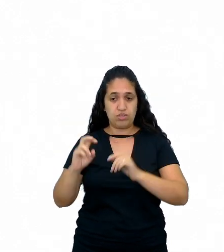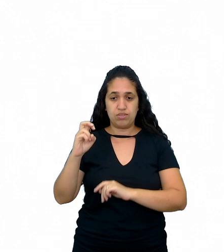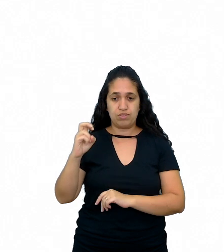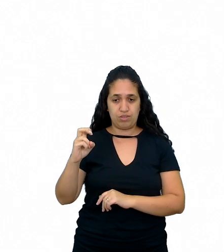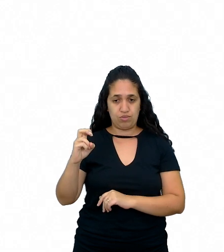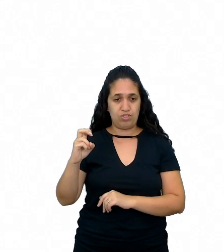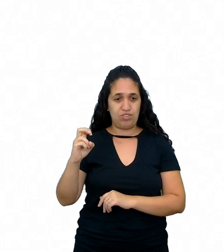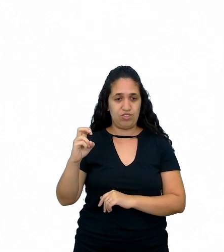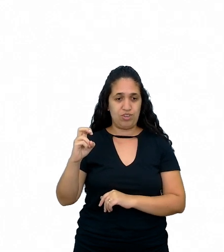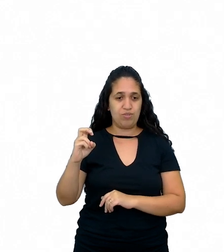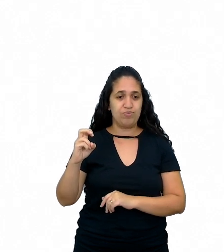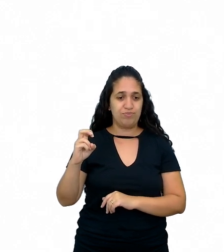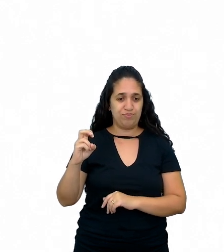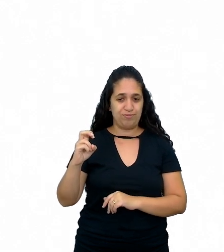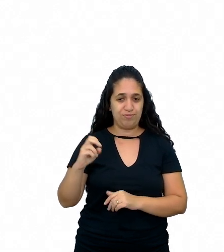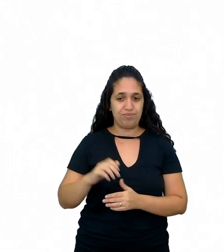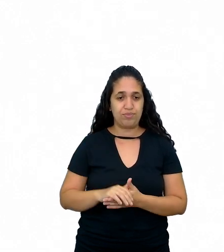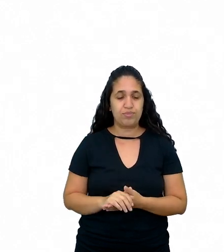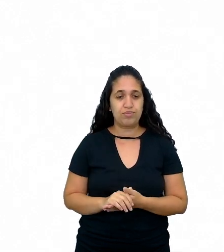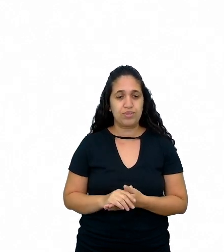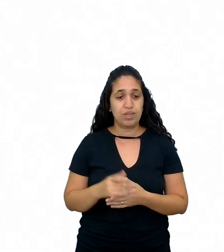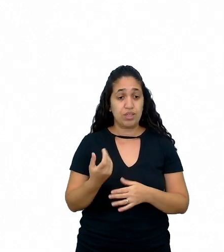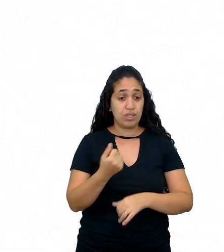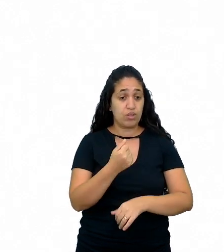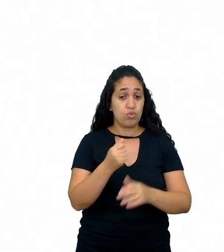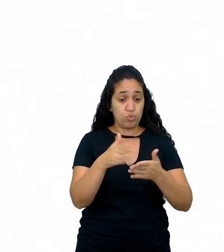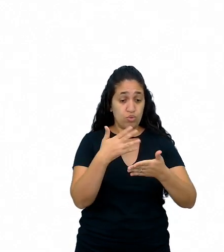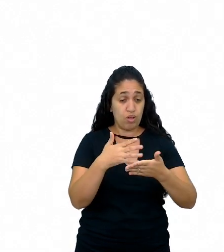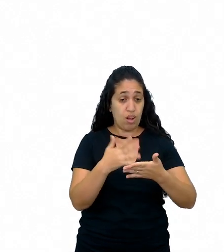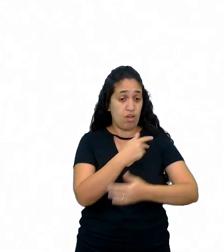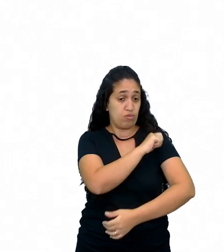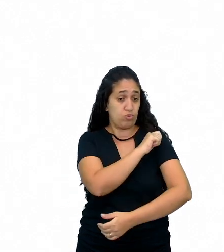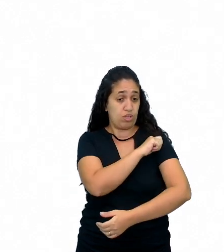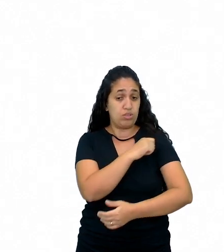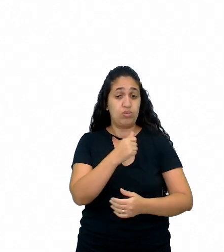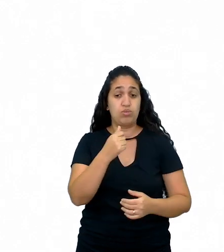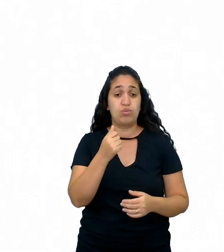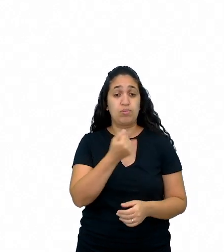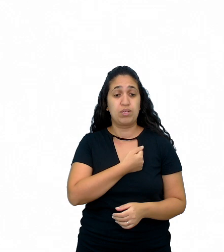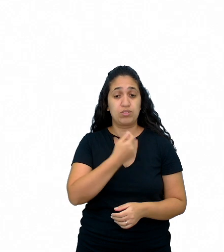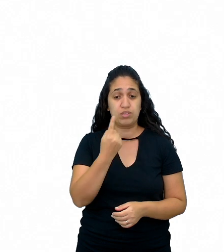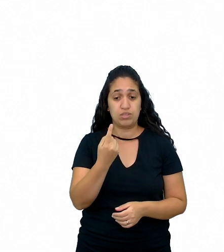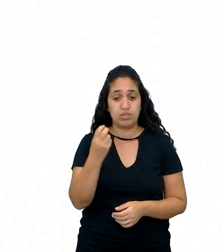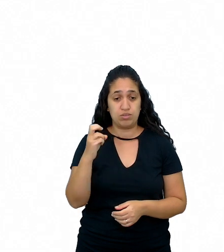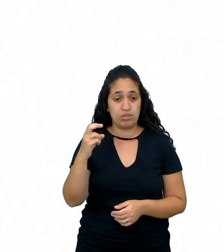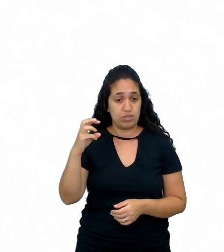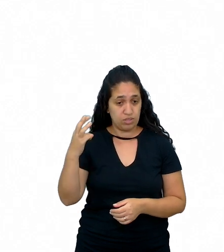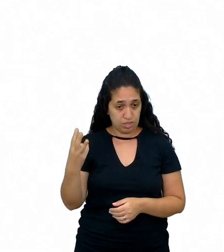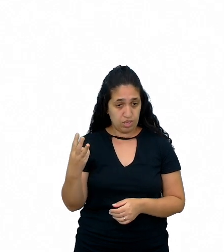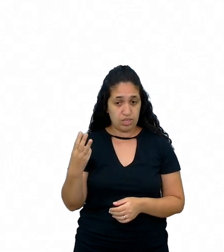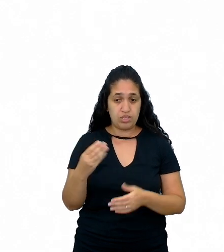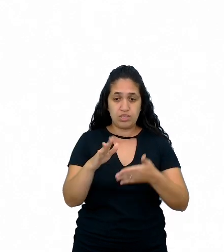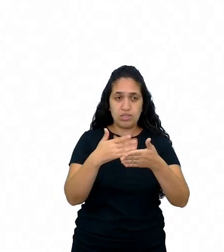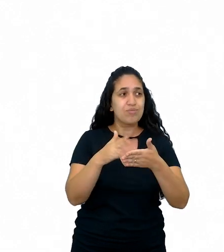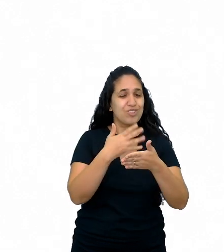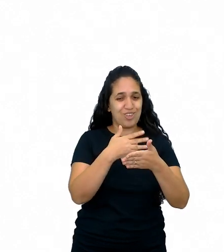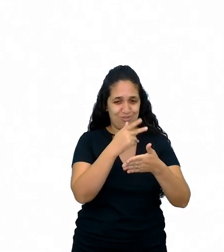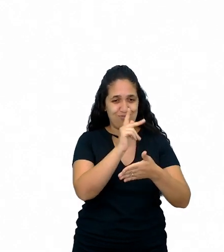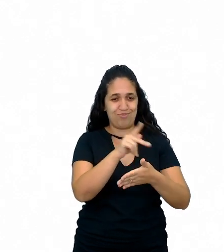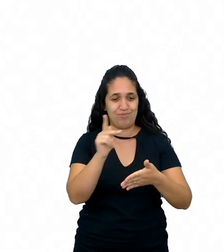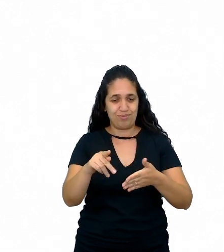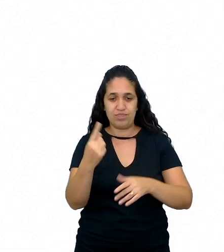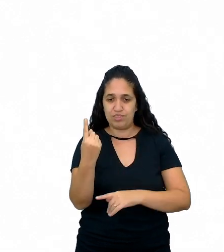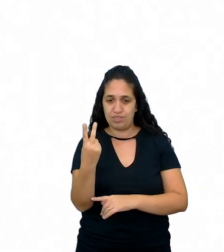5, que é aqui no nosso livro do estudante, está na página 153, e no nosso caderno do professor, está na página